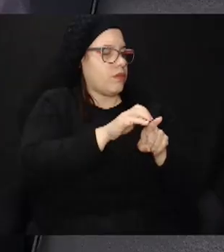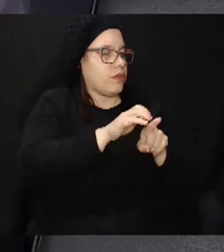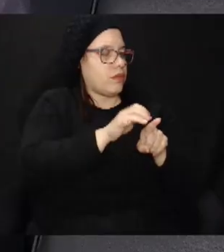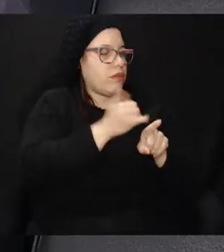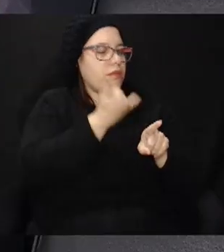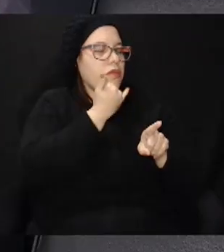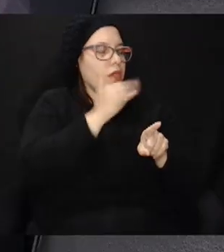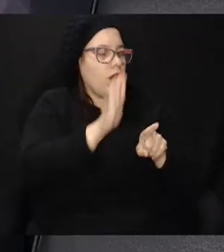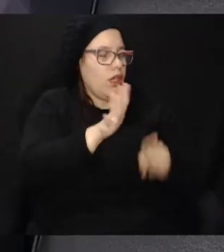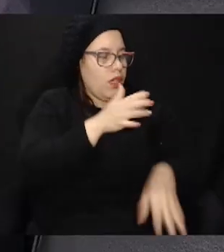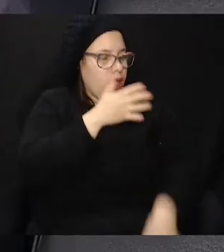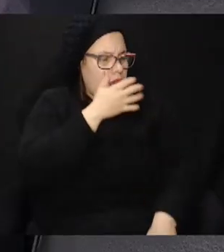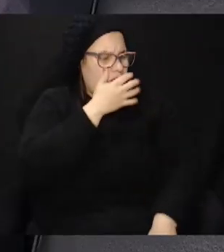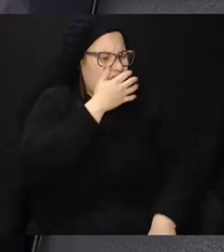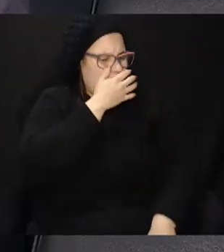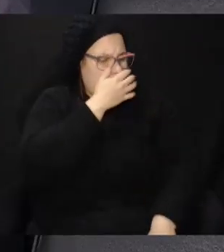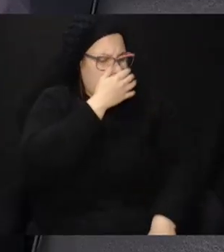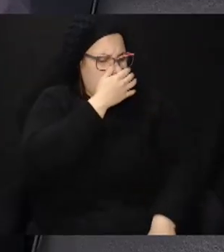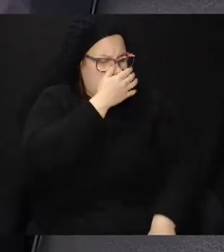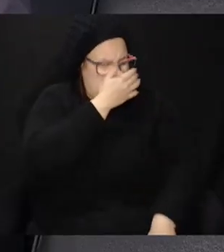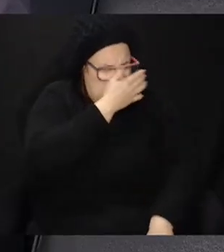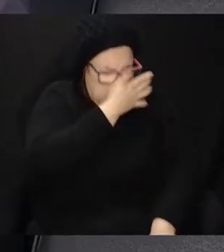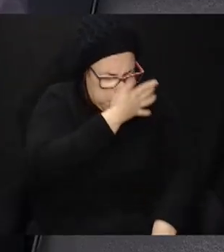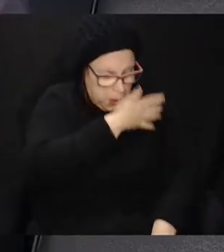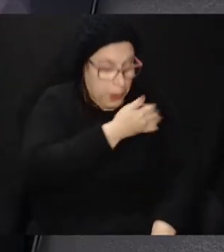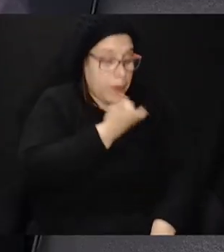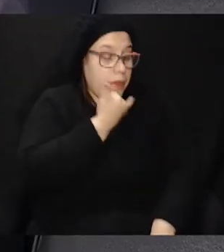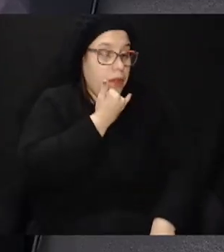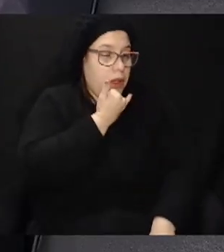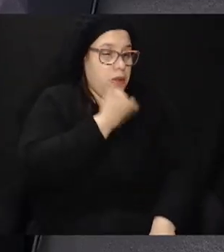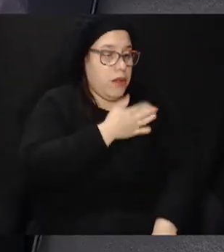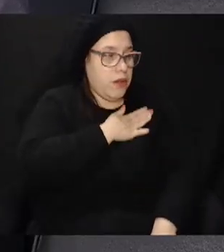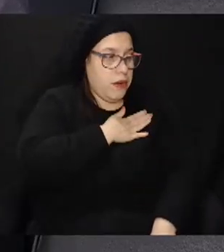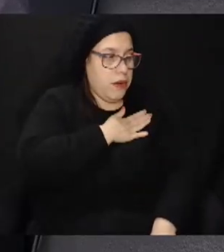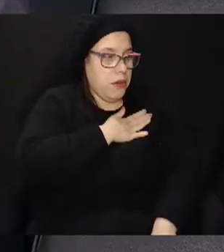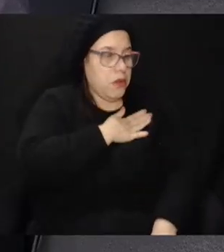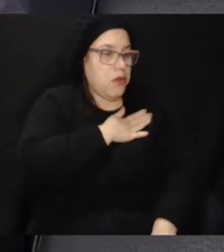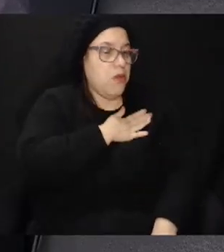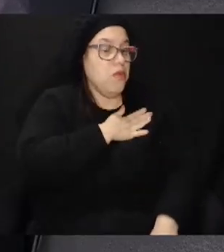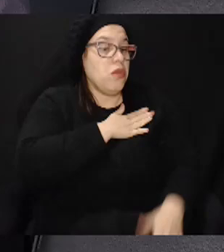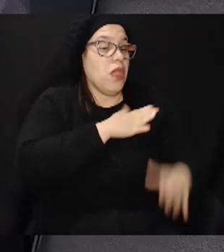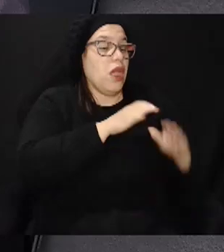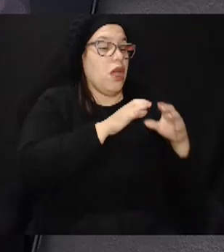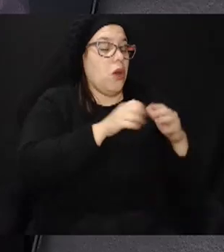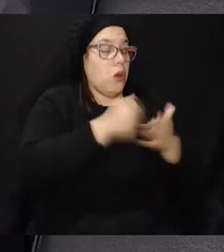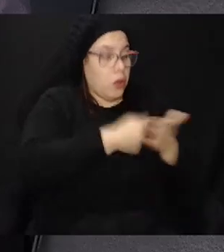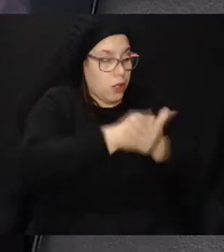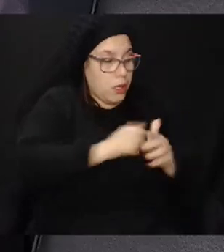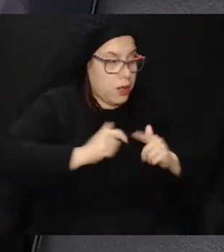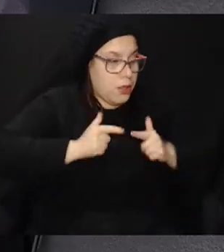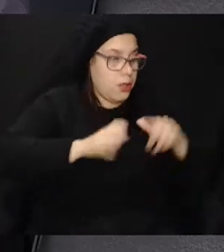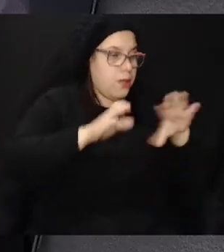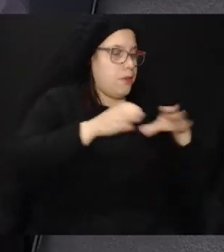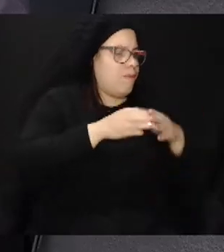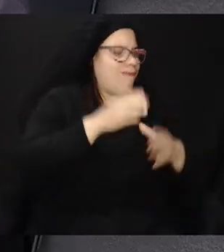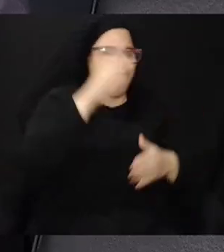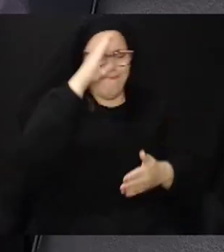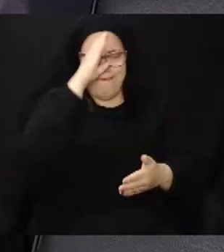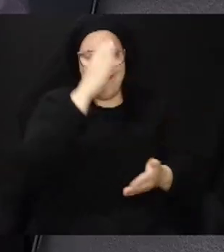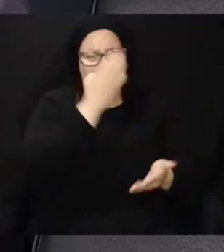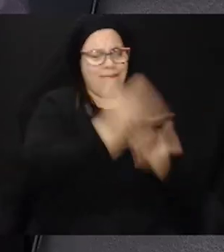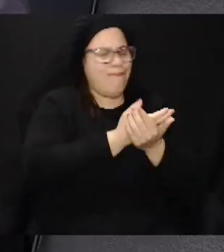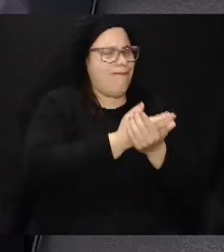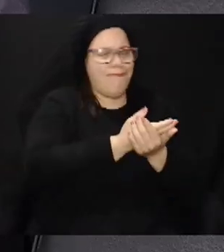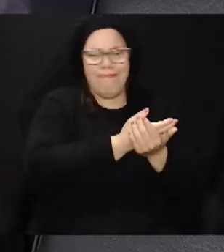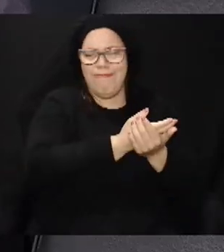que façamos, uma luta também de muitos anos junto com aquelas comunidades que já não acreditavam mais, você vê o